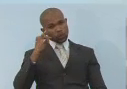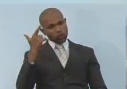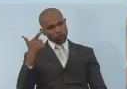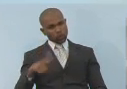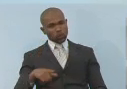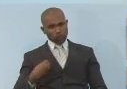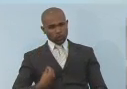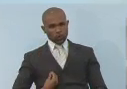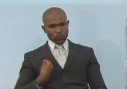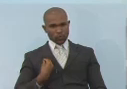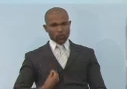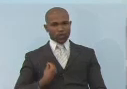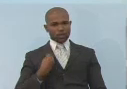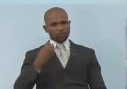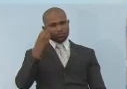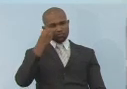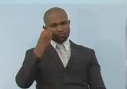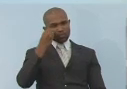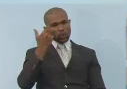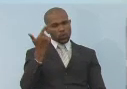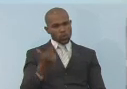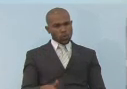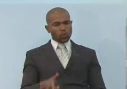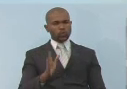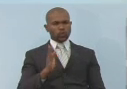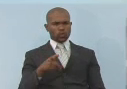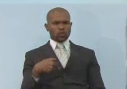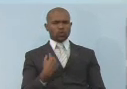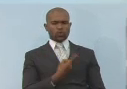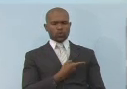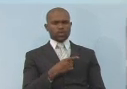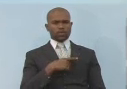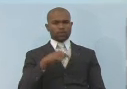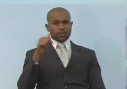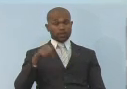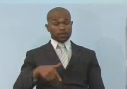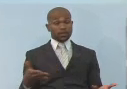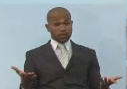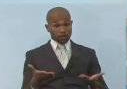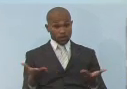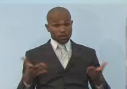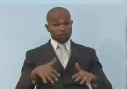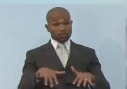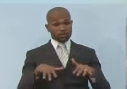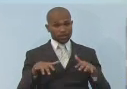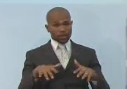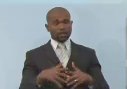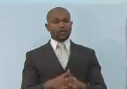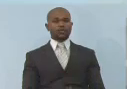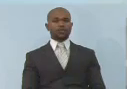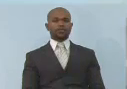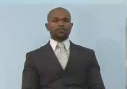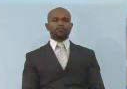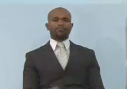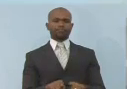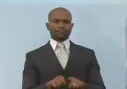nossa vida, né? Mais uma oportunidade que estamos tendo aqui nesse momento, nesse plenário. E lembrar,